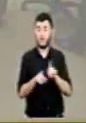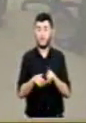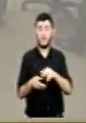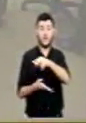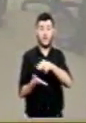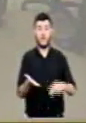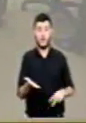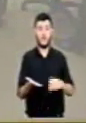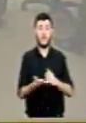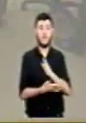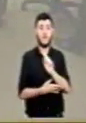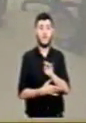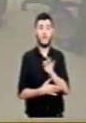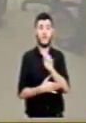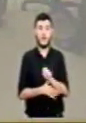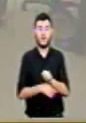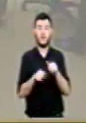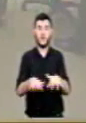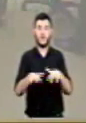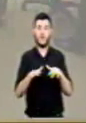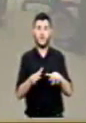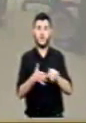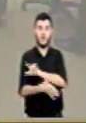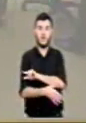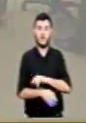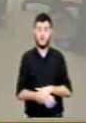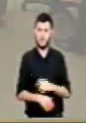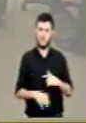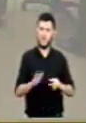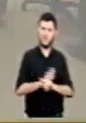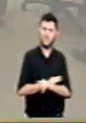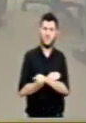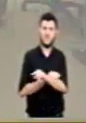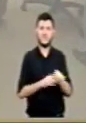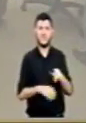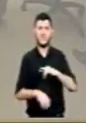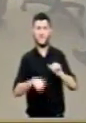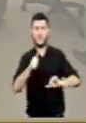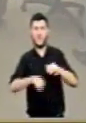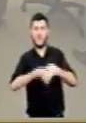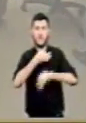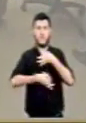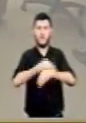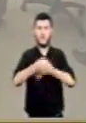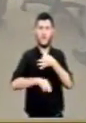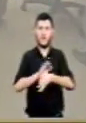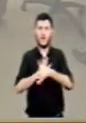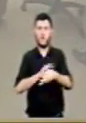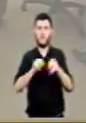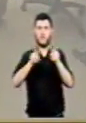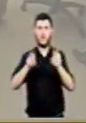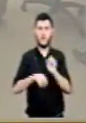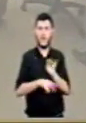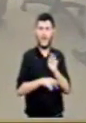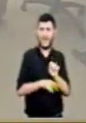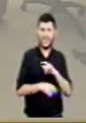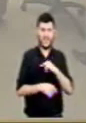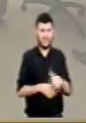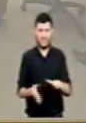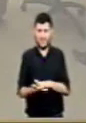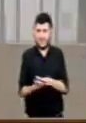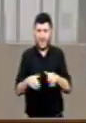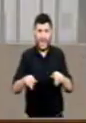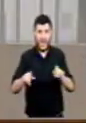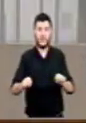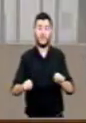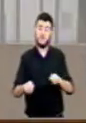anterior. Pergunto se há alguma observação a ser feita. Não havendo, declaro a ata aprovada. Senhoras e